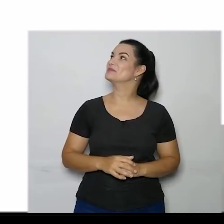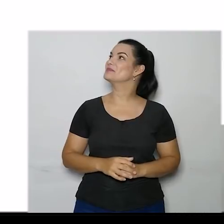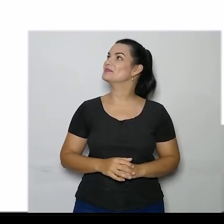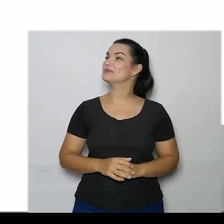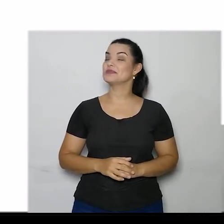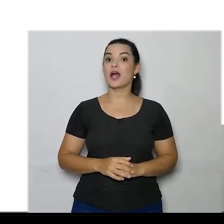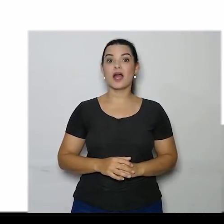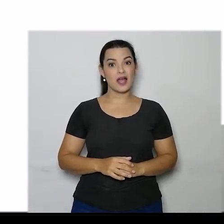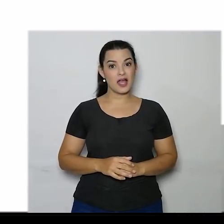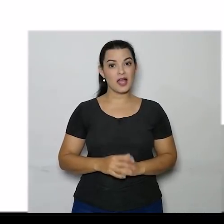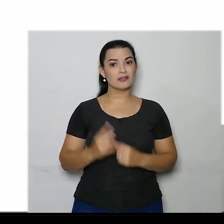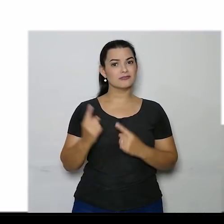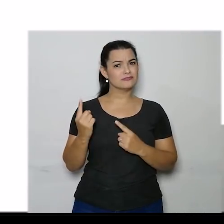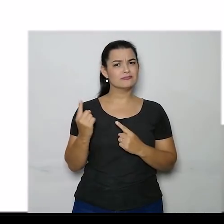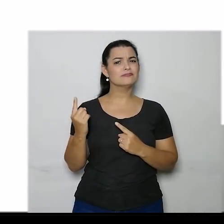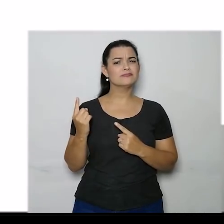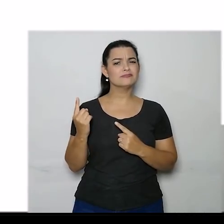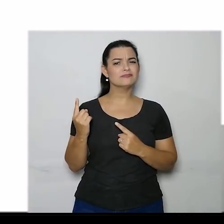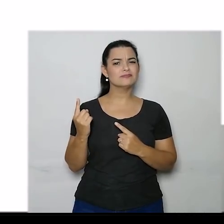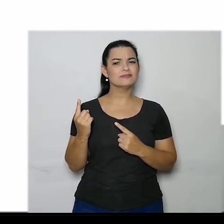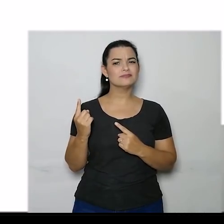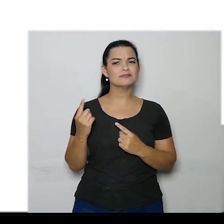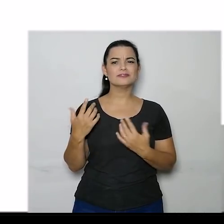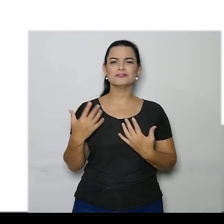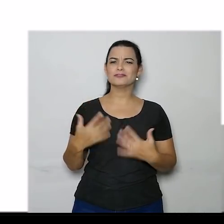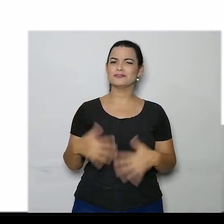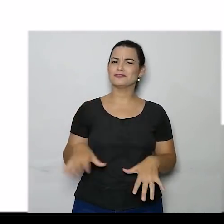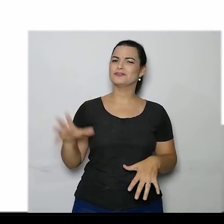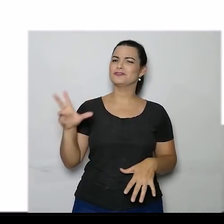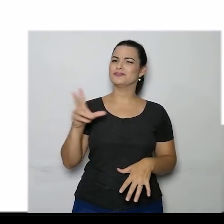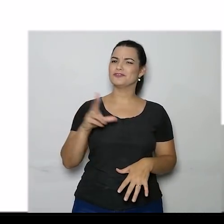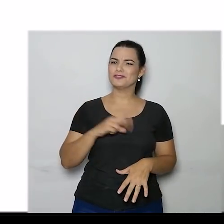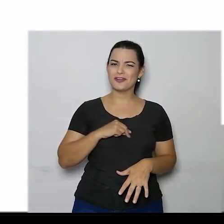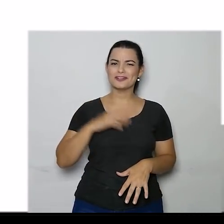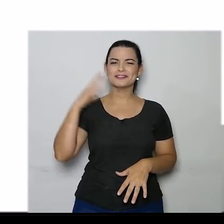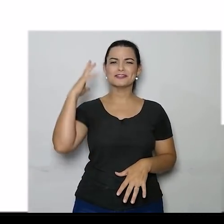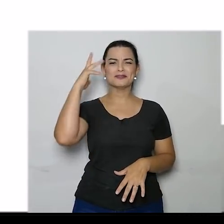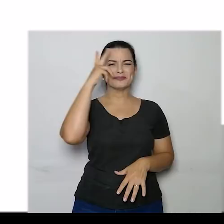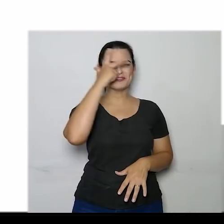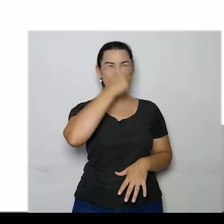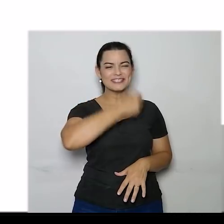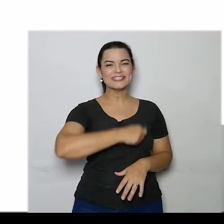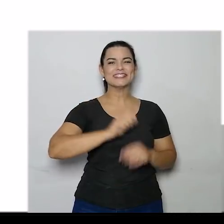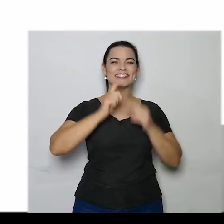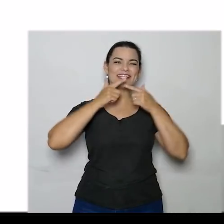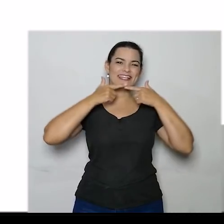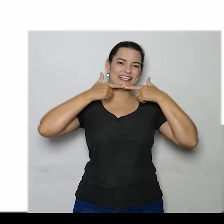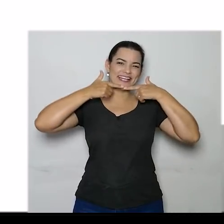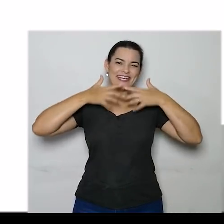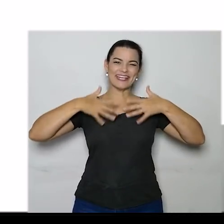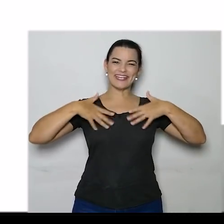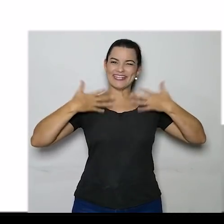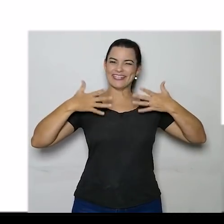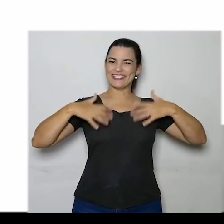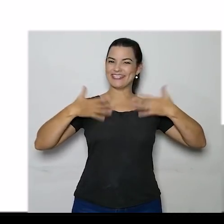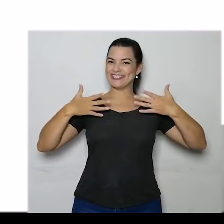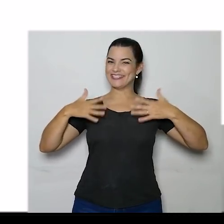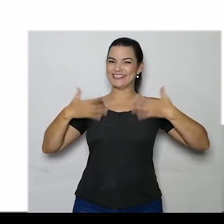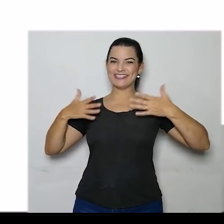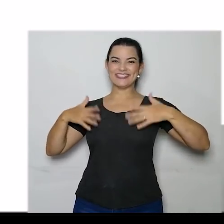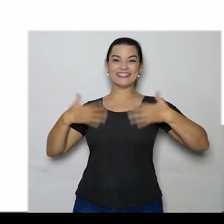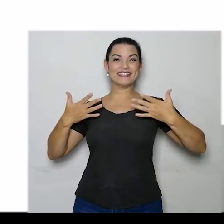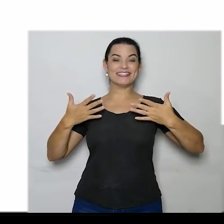Olha essa carinha, que carinha mais bonita, carinha de alegria. A nossa terceira palavra